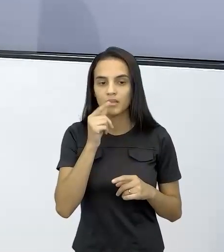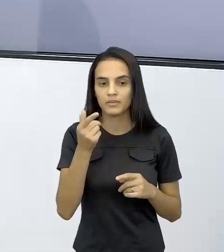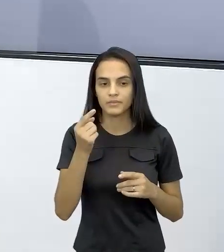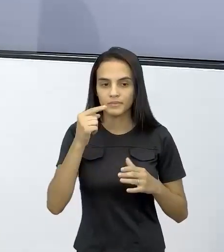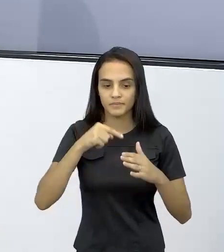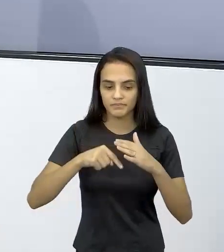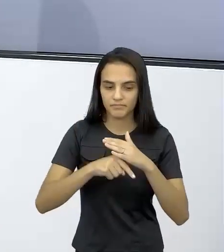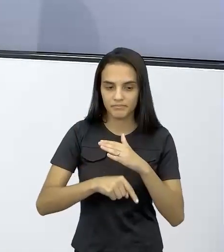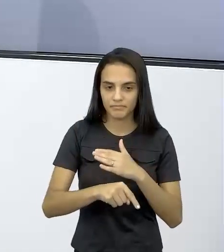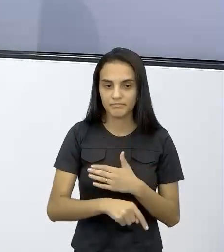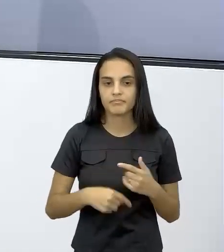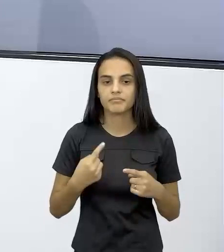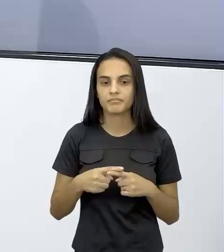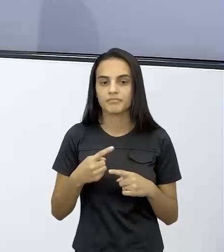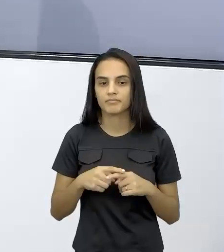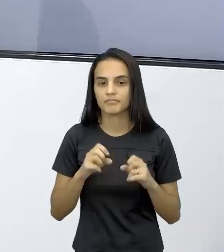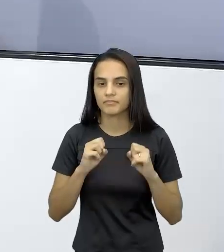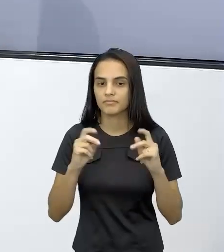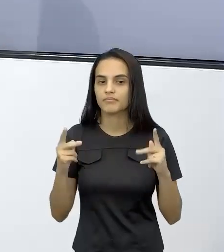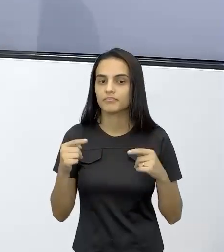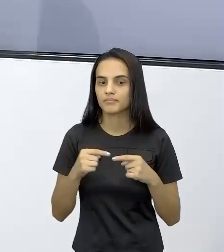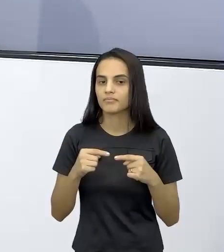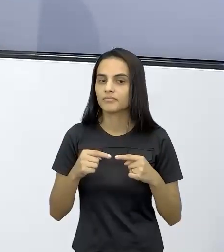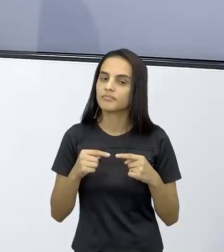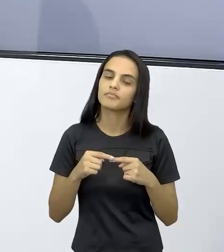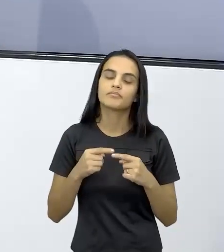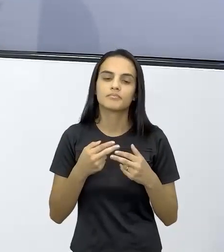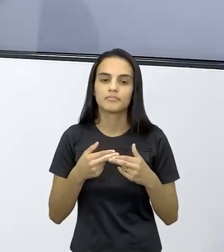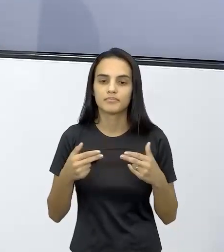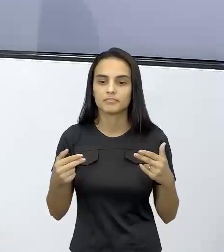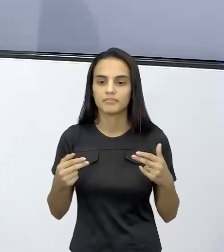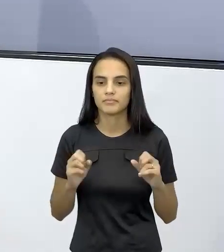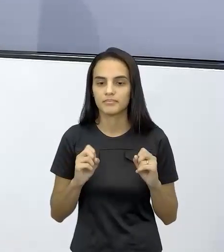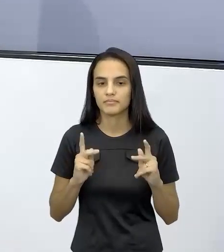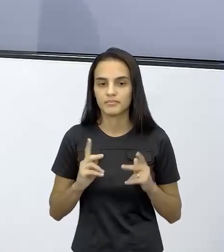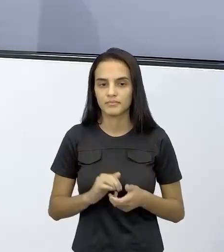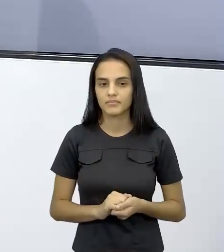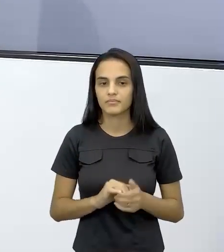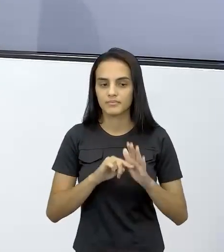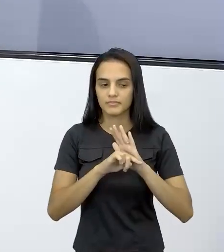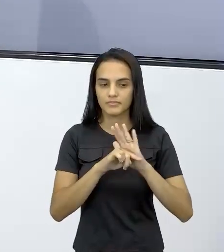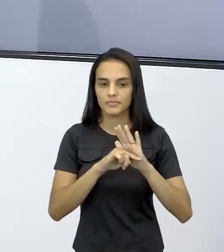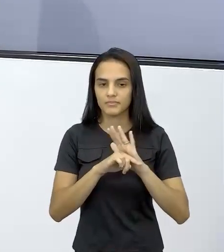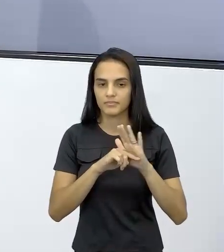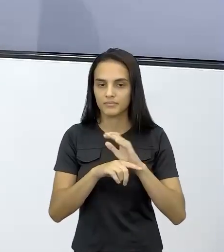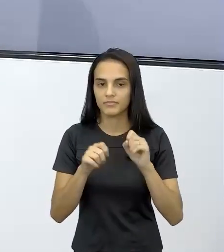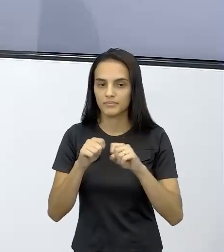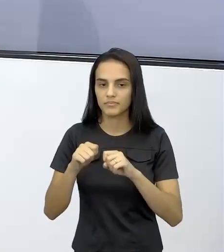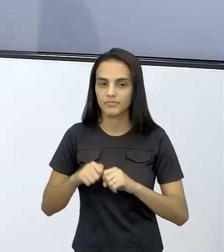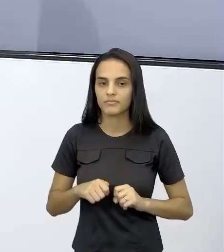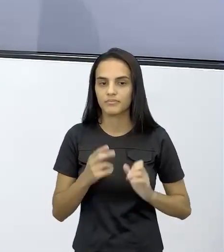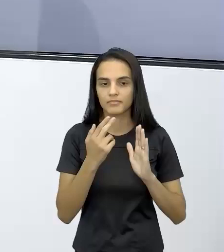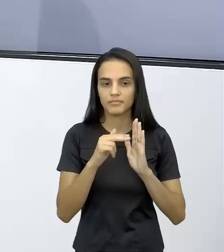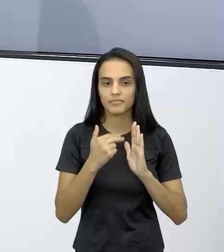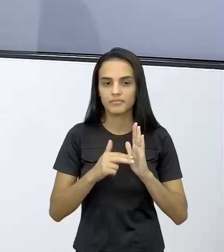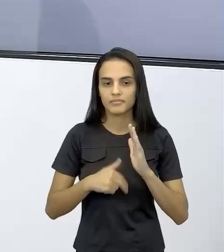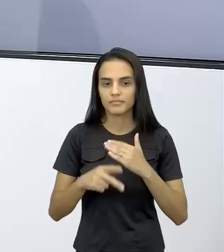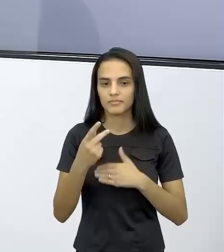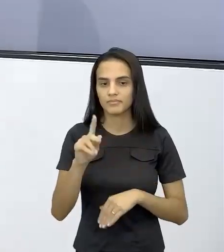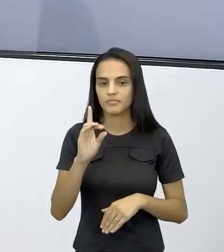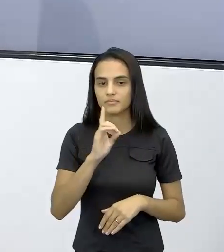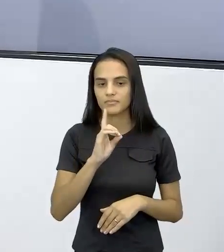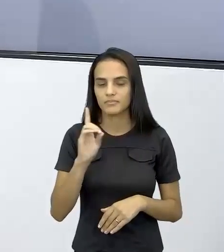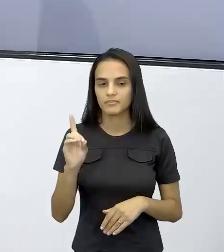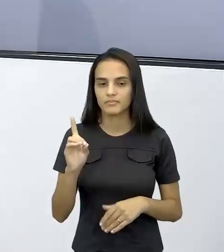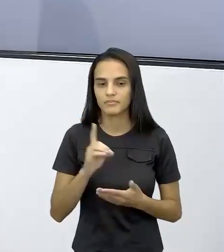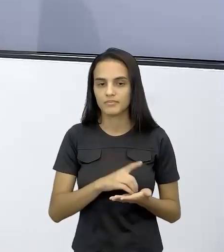óleo desce, tá bom? Tem a ver com viscosidade, densidade, tá certo? Então, pesquisa isso, faça aí umas anotações no seu diário de bordo.